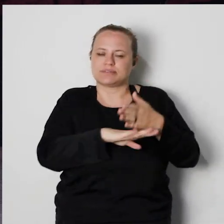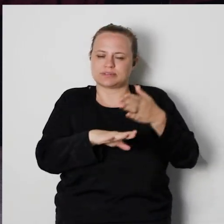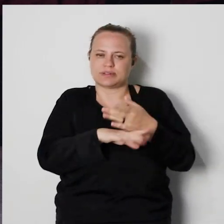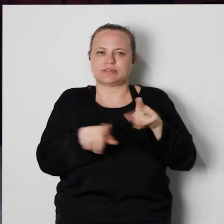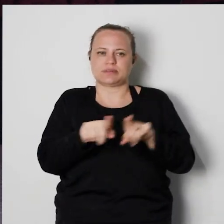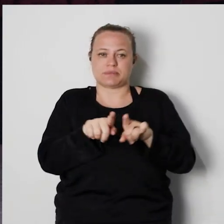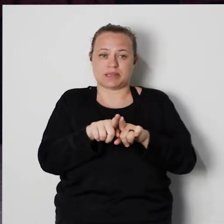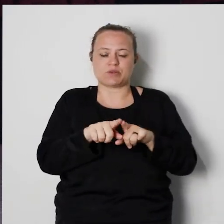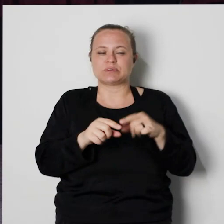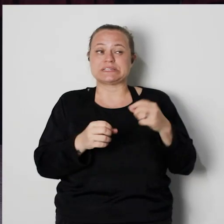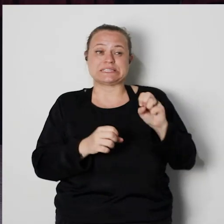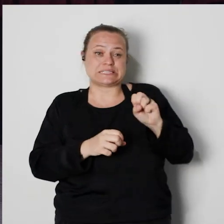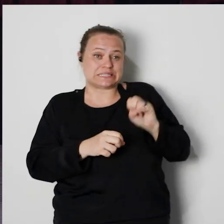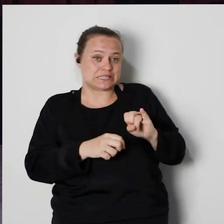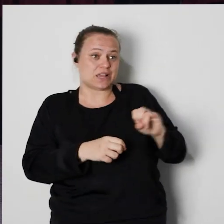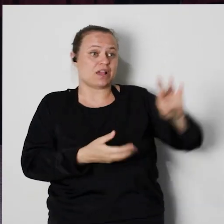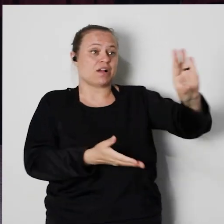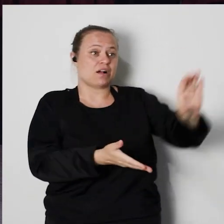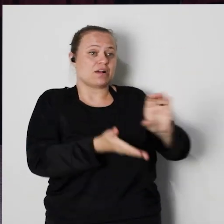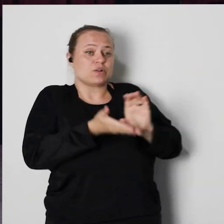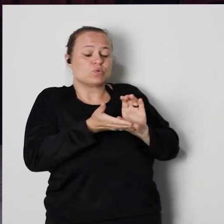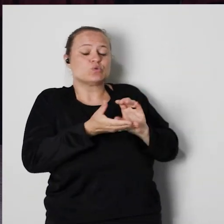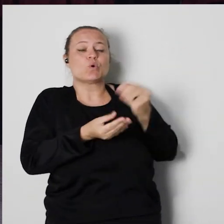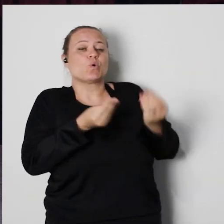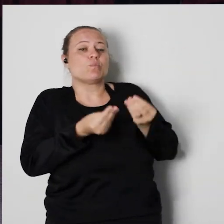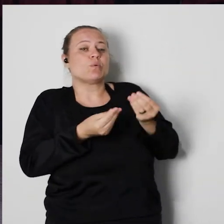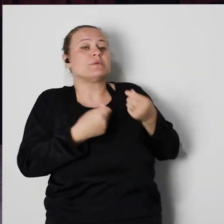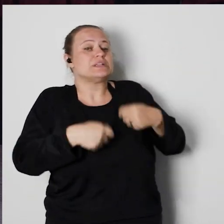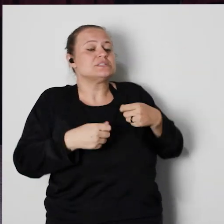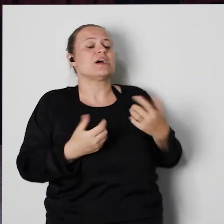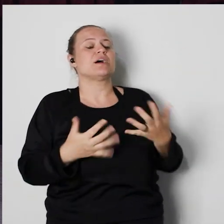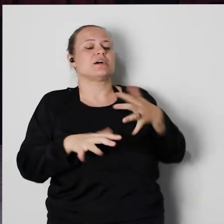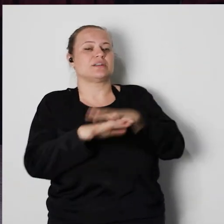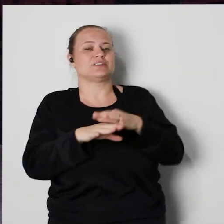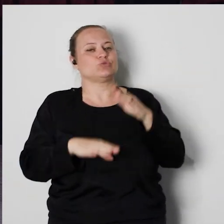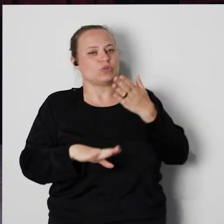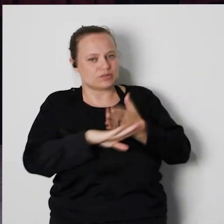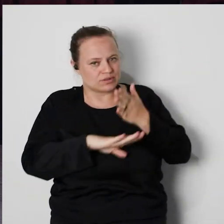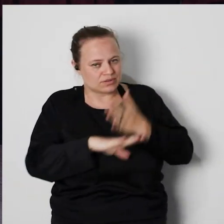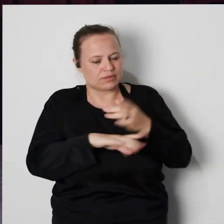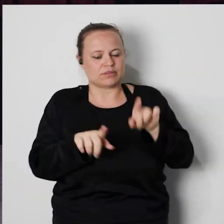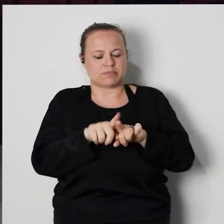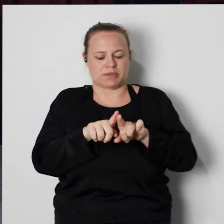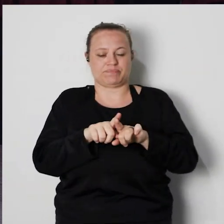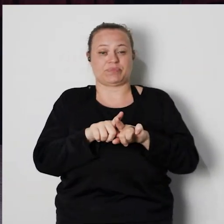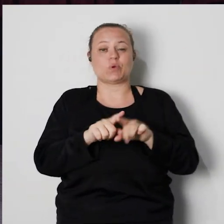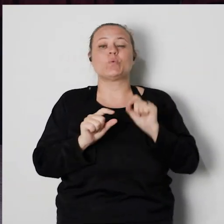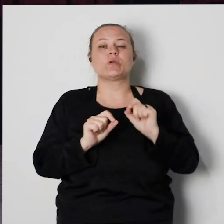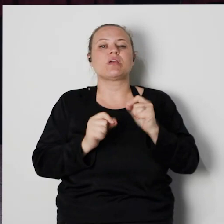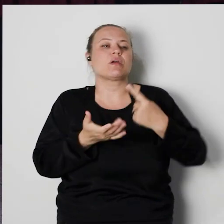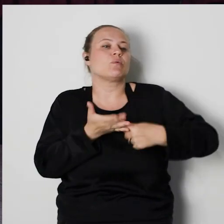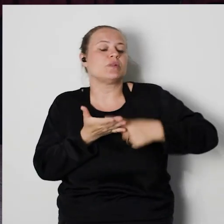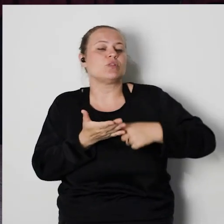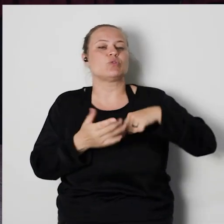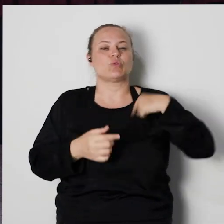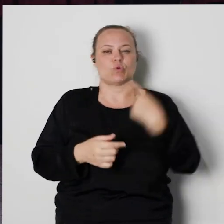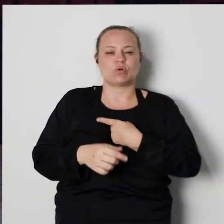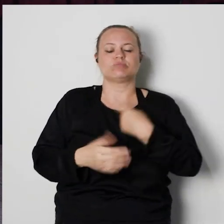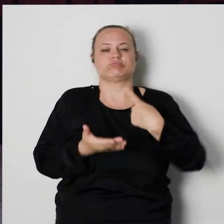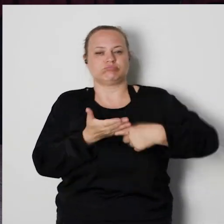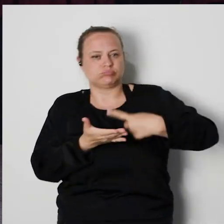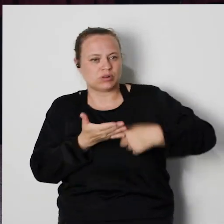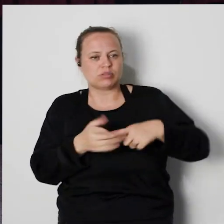acontecesse. E a tentativa foi por esse mecanismo da adesão, certo? Então, para receber recurso, era necessário